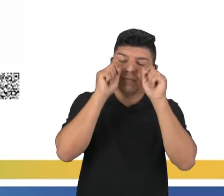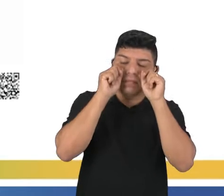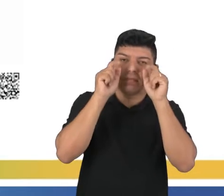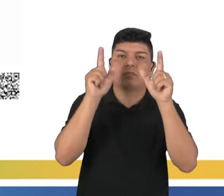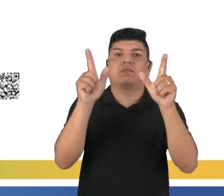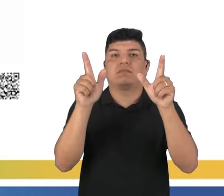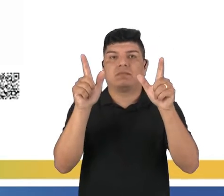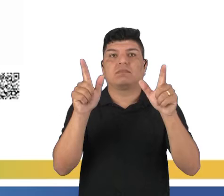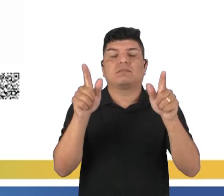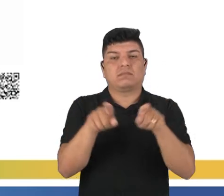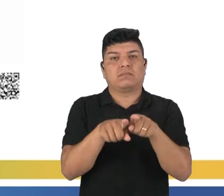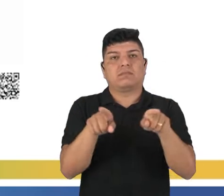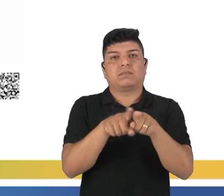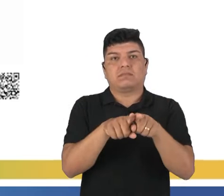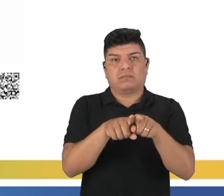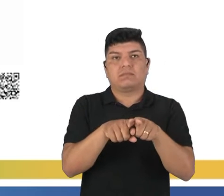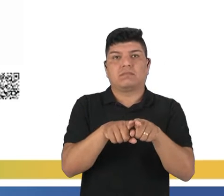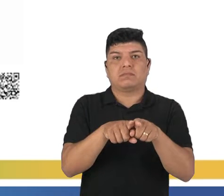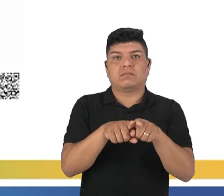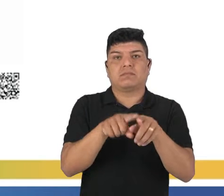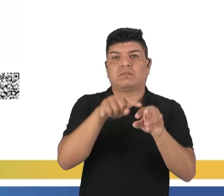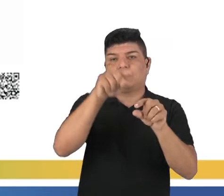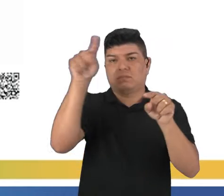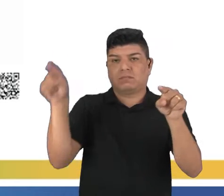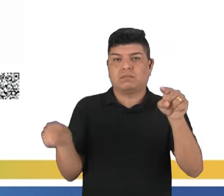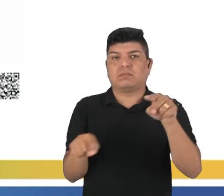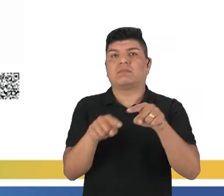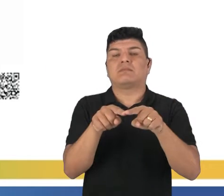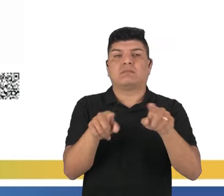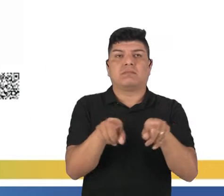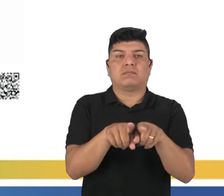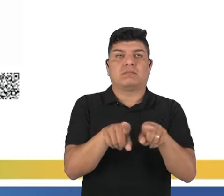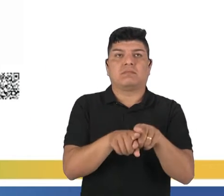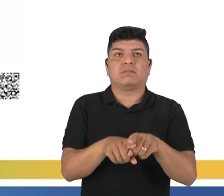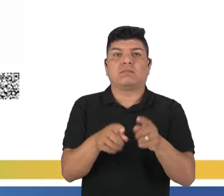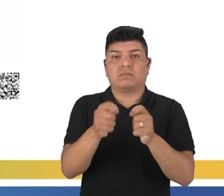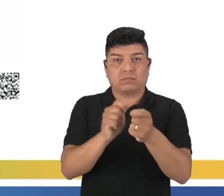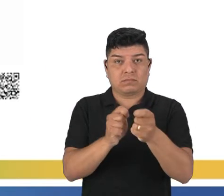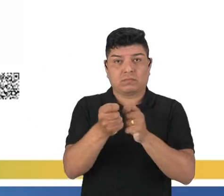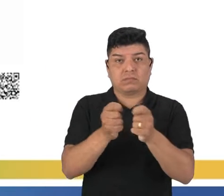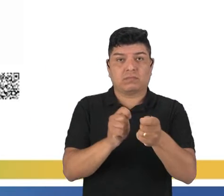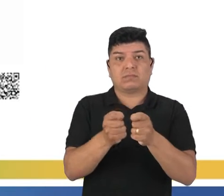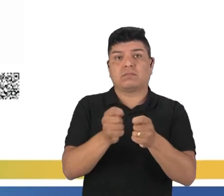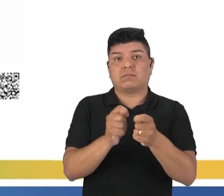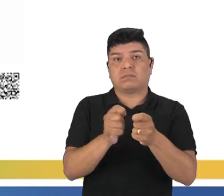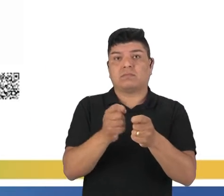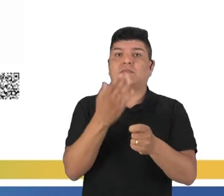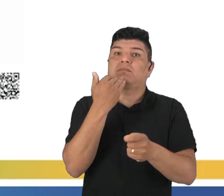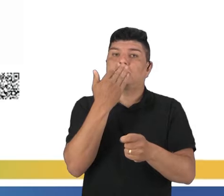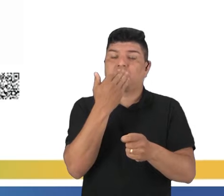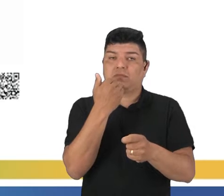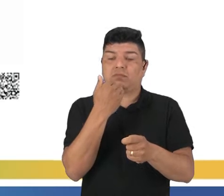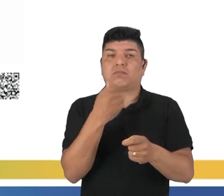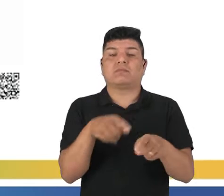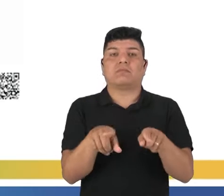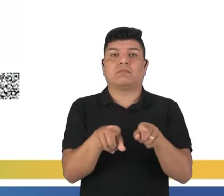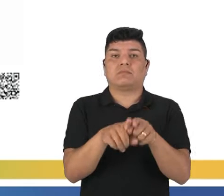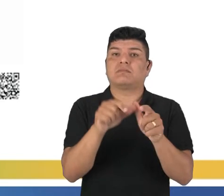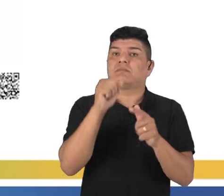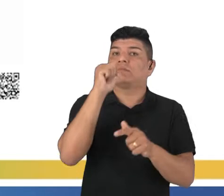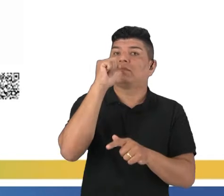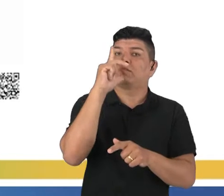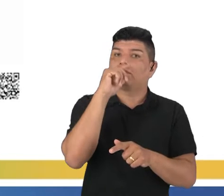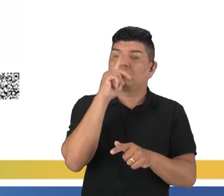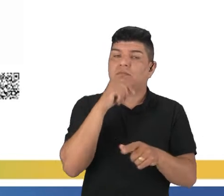gente deve ficar acordado, o nosso ciclo circadiano. Regulam a ingestão de alimentos, a ingestão de